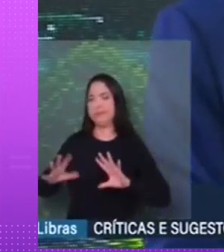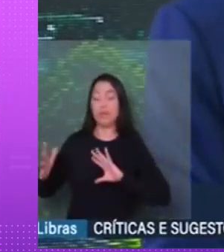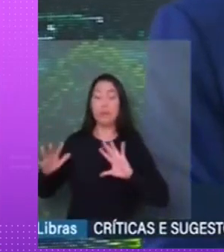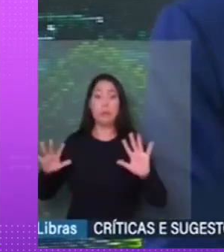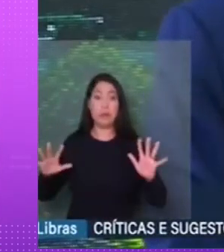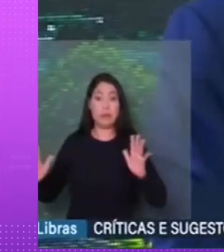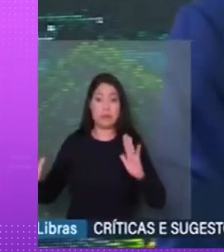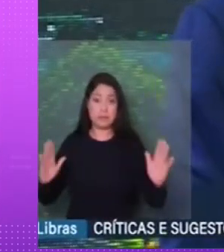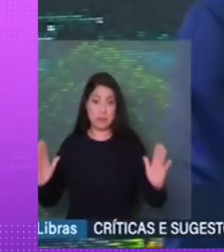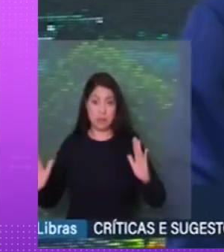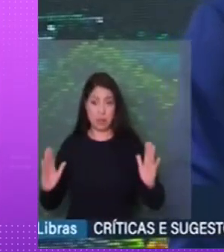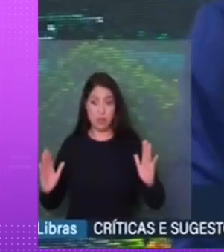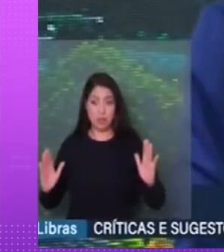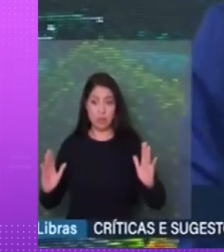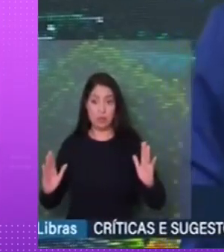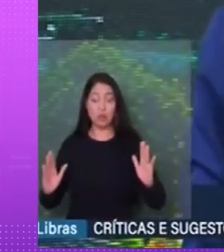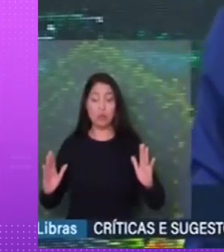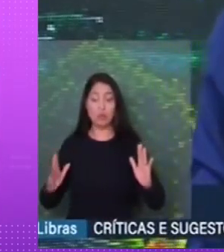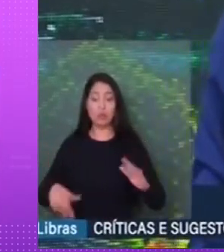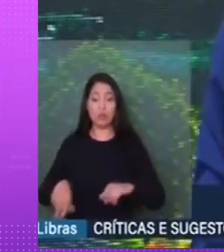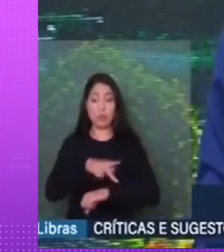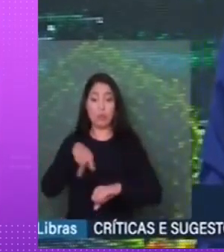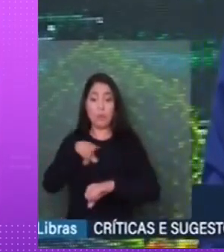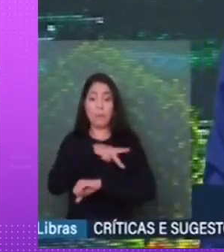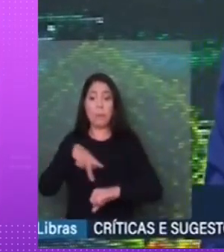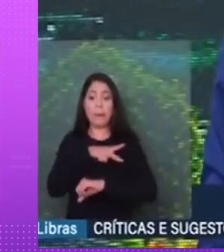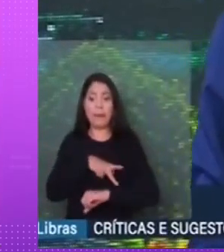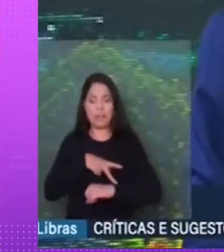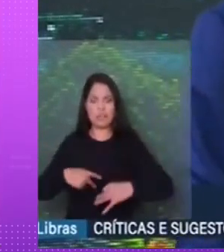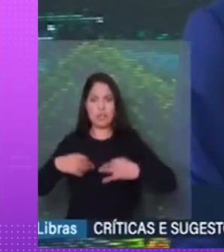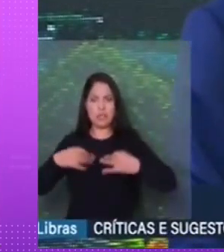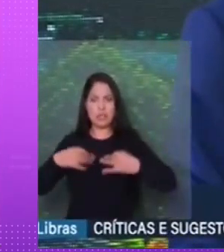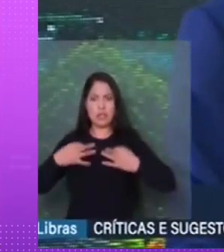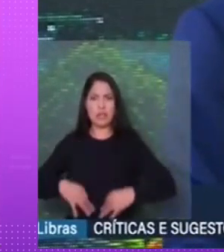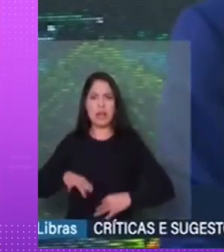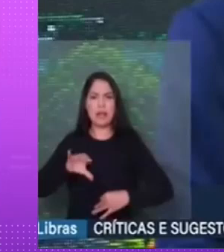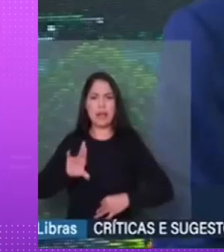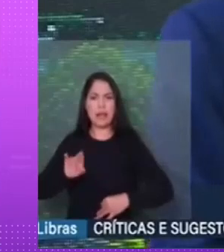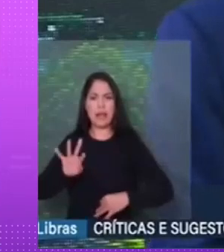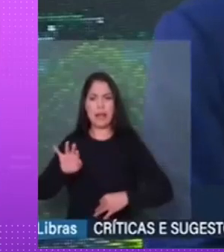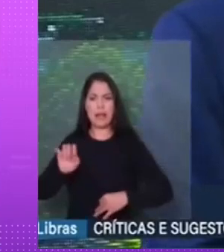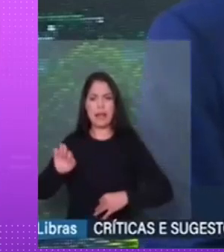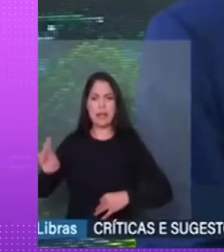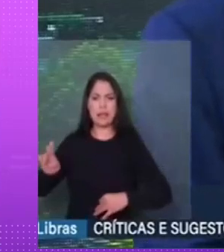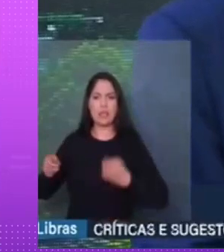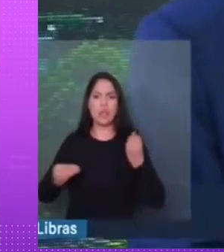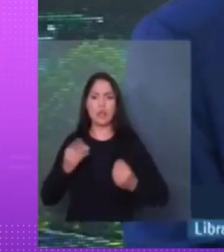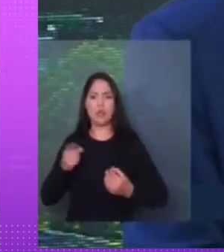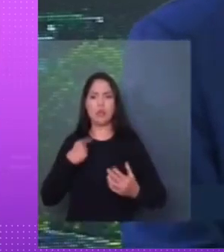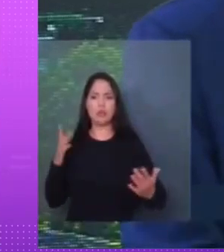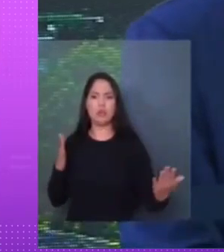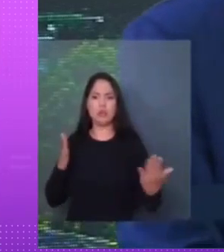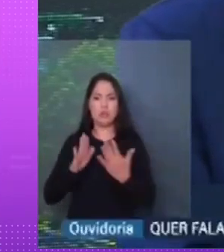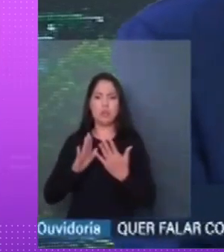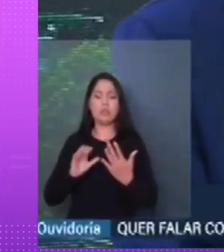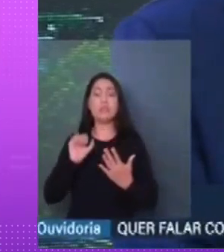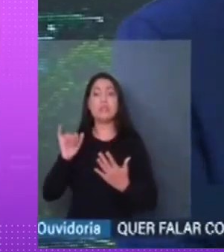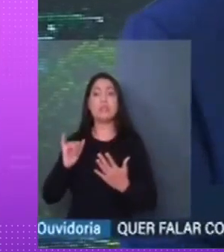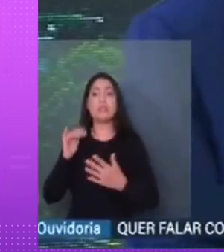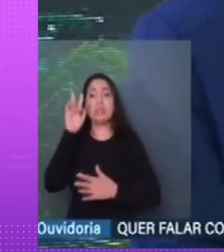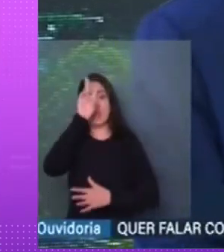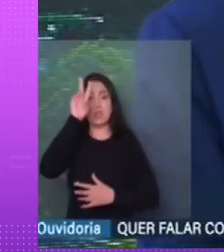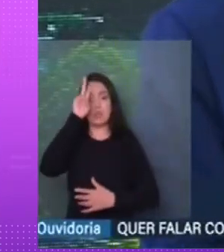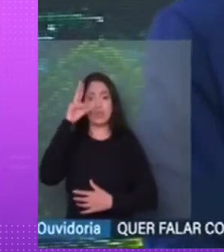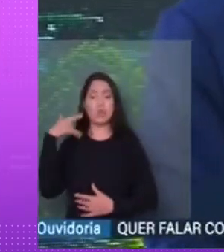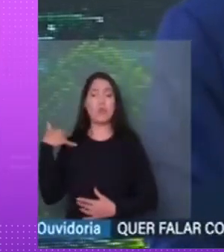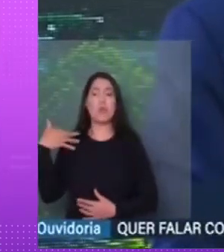relembrando os ataques e defendendo o Estado Democrático de Direito. Um levantamento aponta que Ratinho Júnior aparece em sexto lugar no